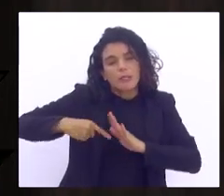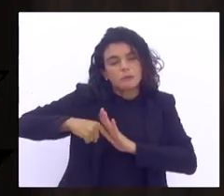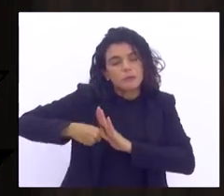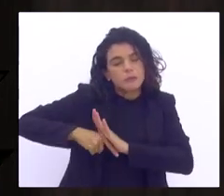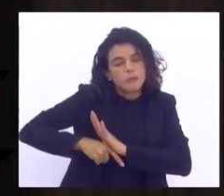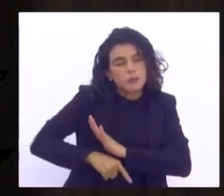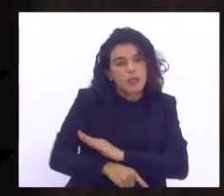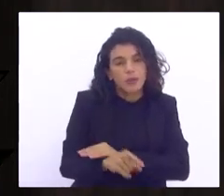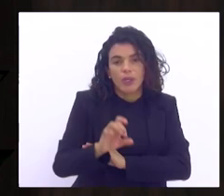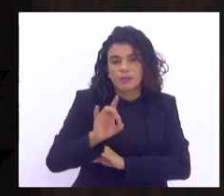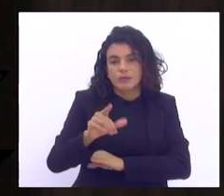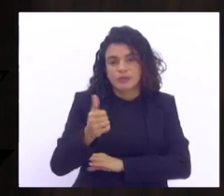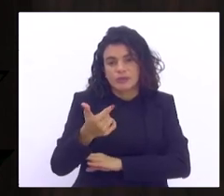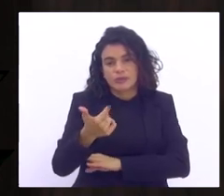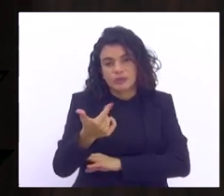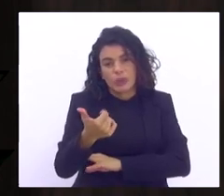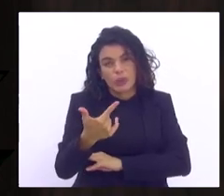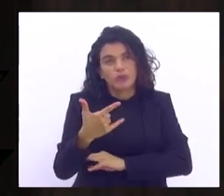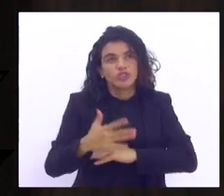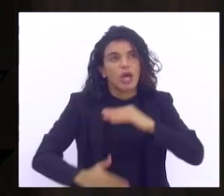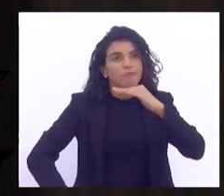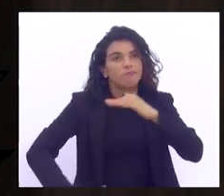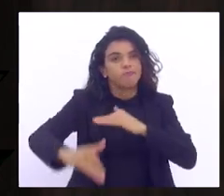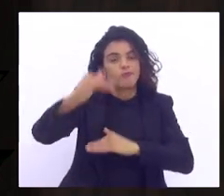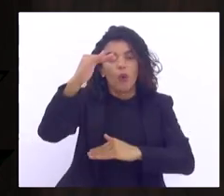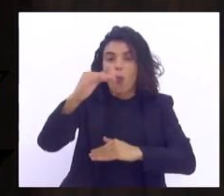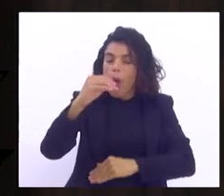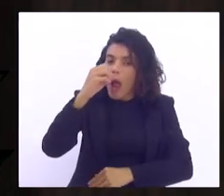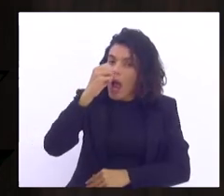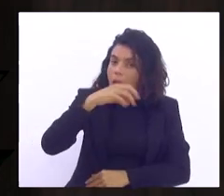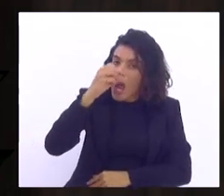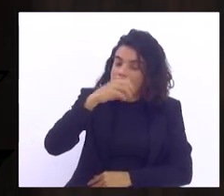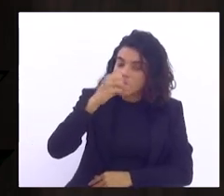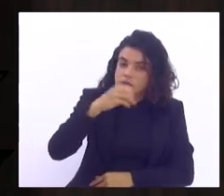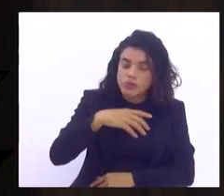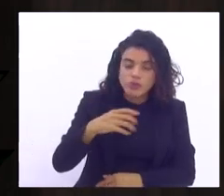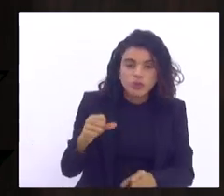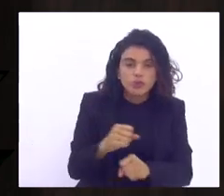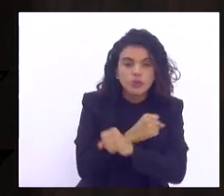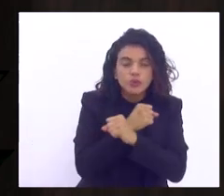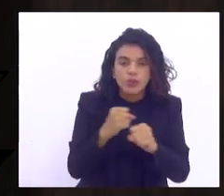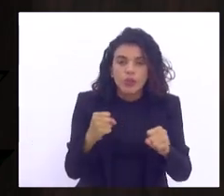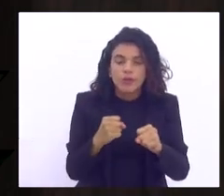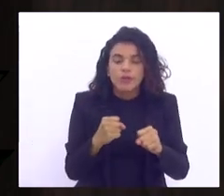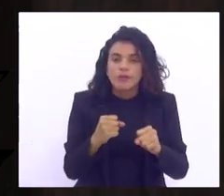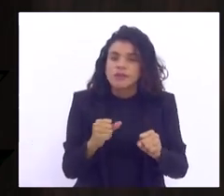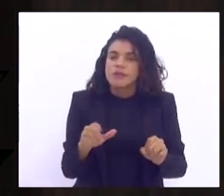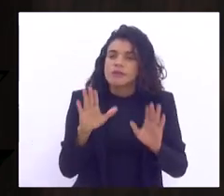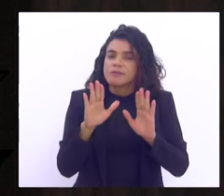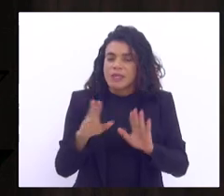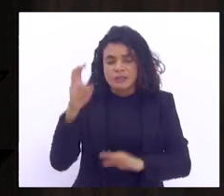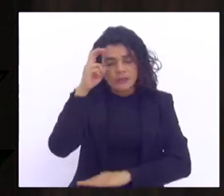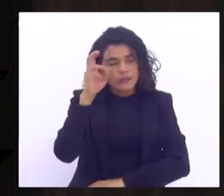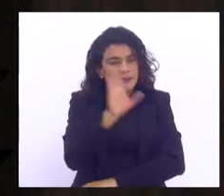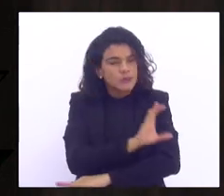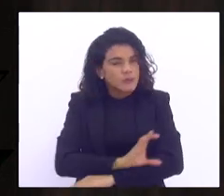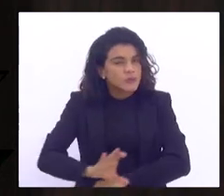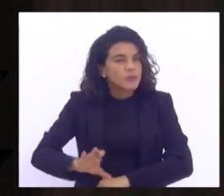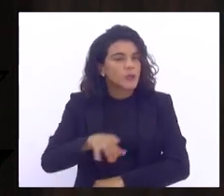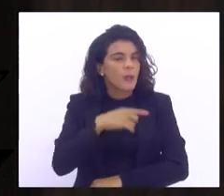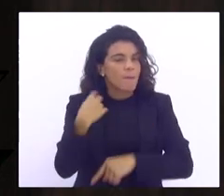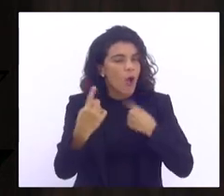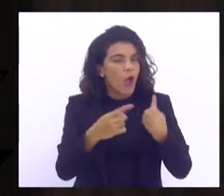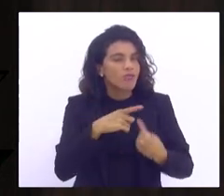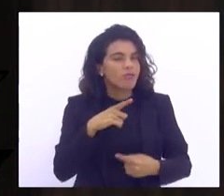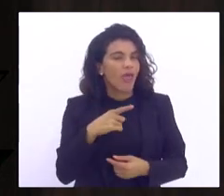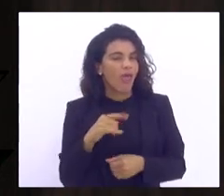12 semanas, embora isso já seja uma lástima, um absurdo, um mal em si mesmo. Mas a cultura da morte ele tem requintes de crueldade,